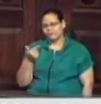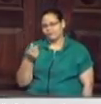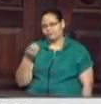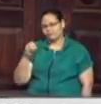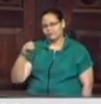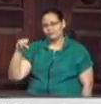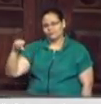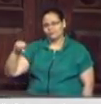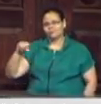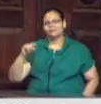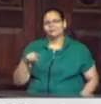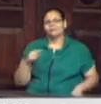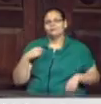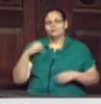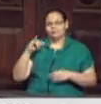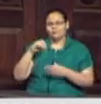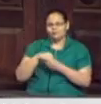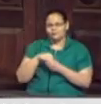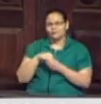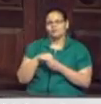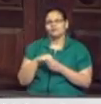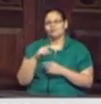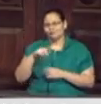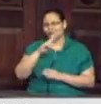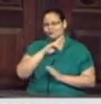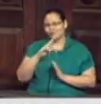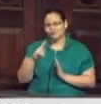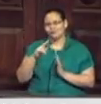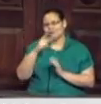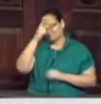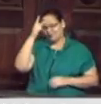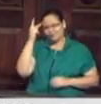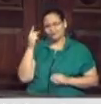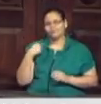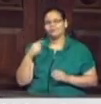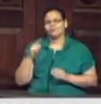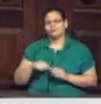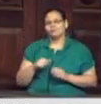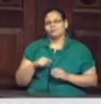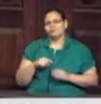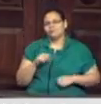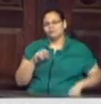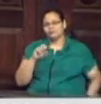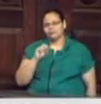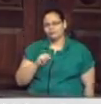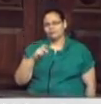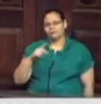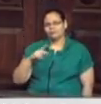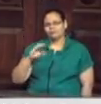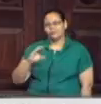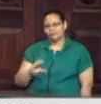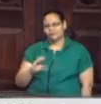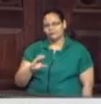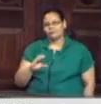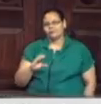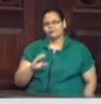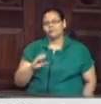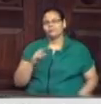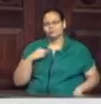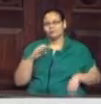regulamentar a inclusão e exclusão dos nomes de consumidores nos cadastros de proteção ao crédito. Parecer da Comissão de Constituição e Justiça